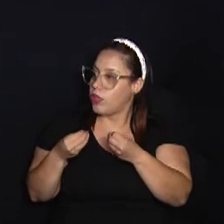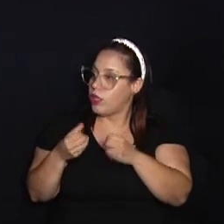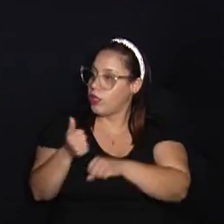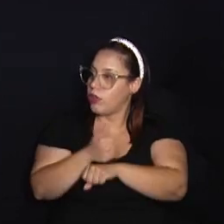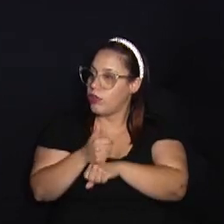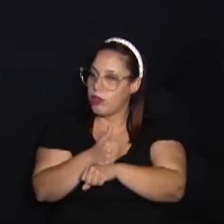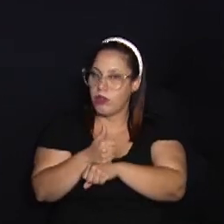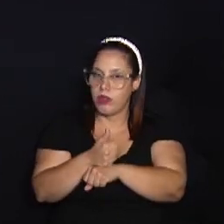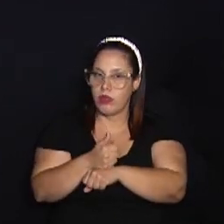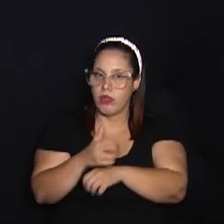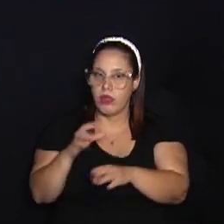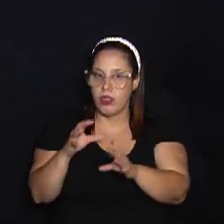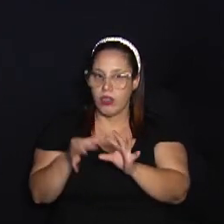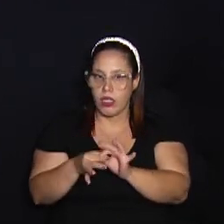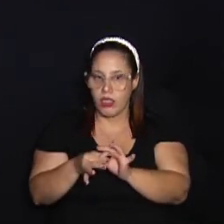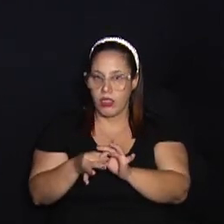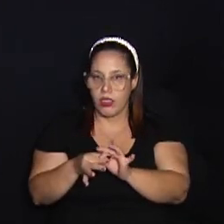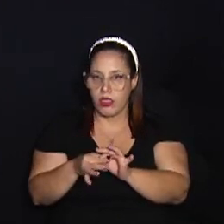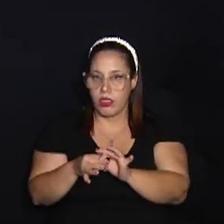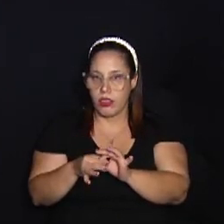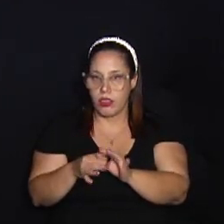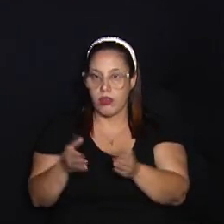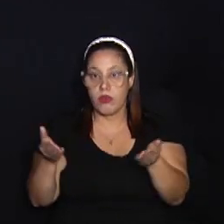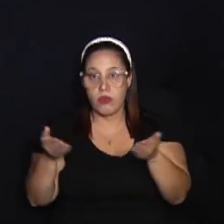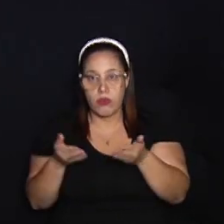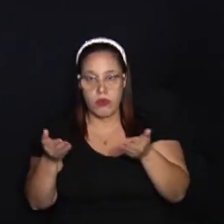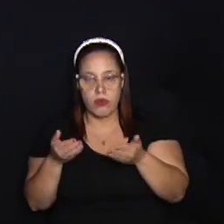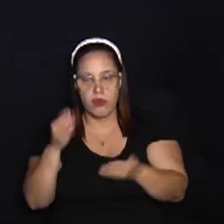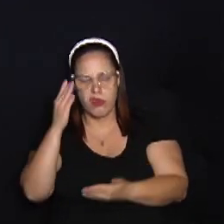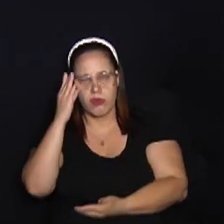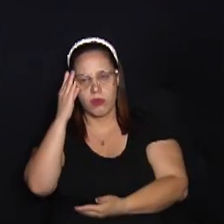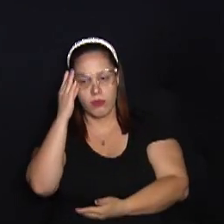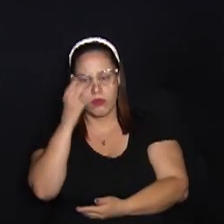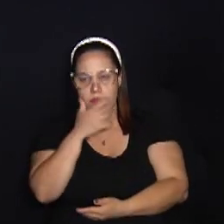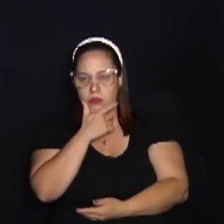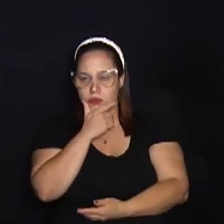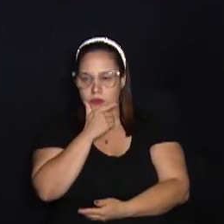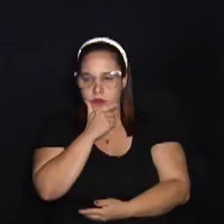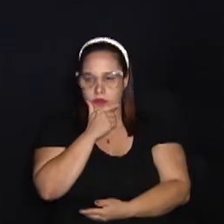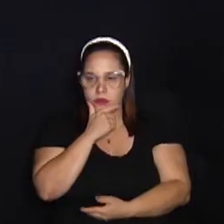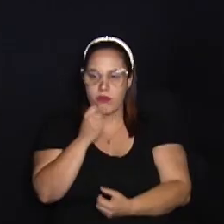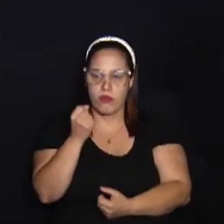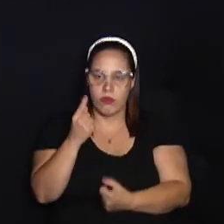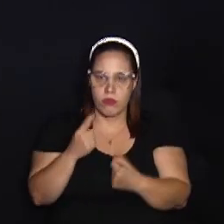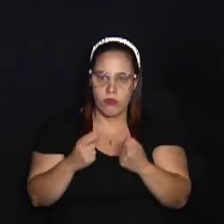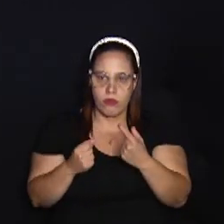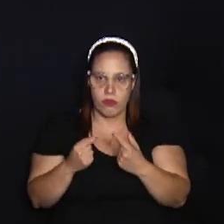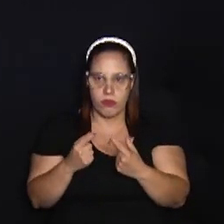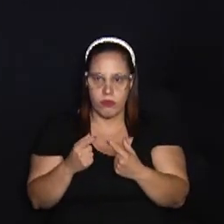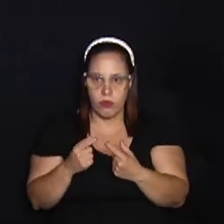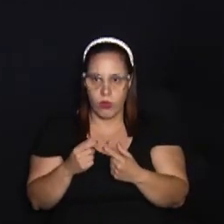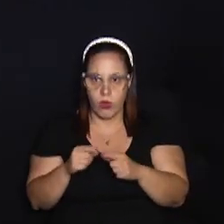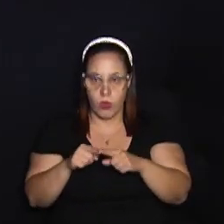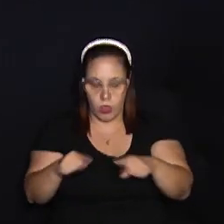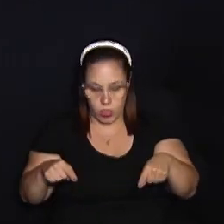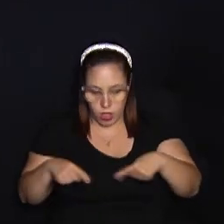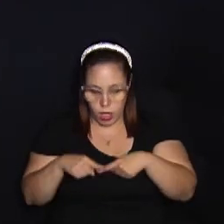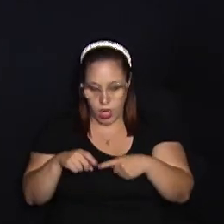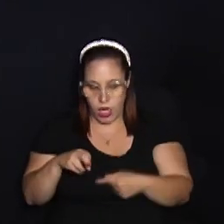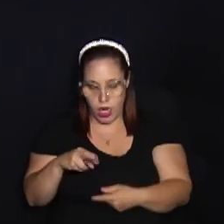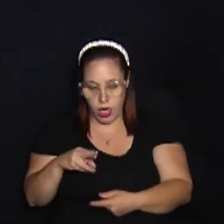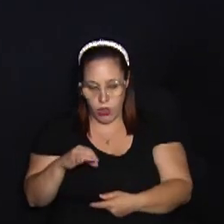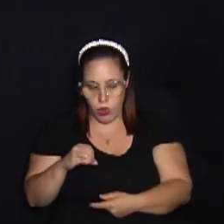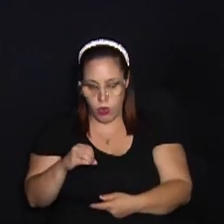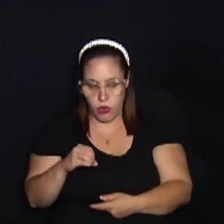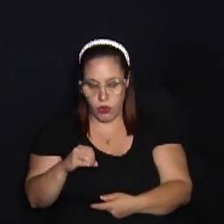está para esse profissional que se forma? Bom, atualmente, né, a gente tem algumas demandas de